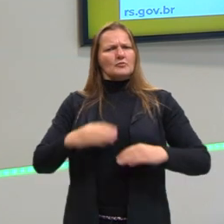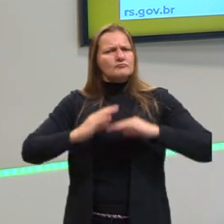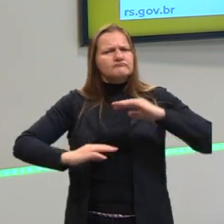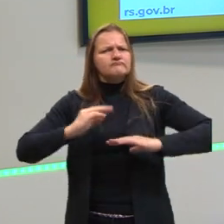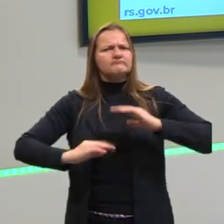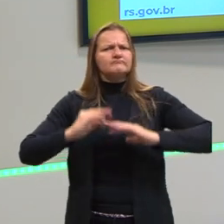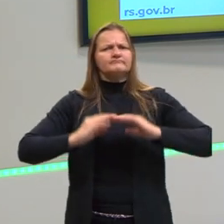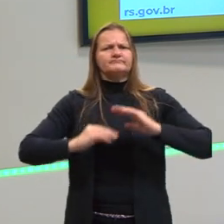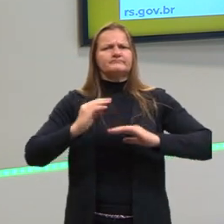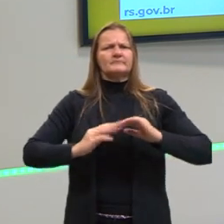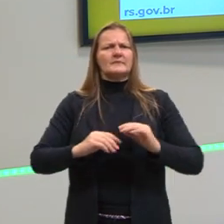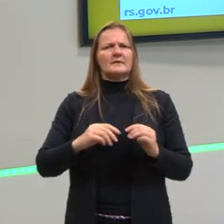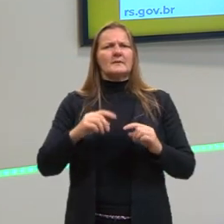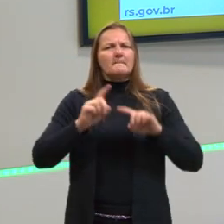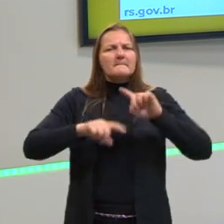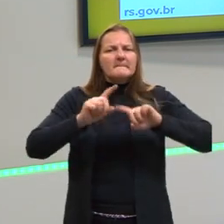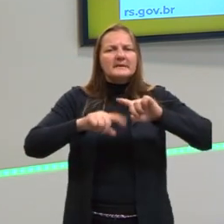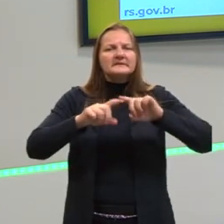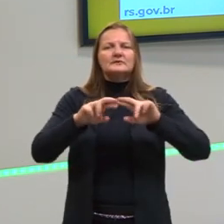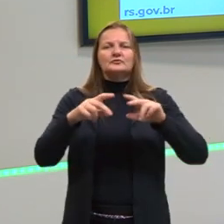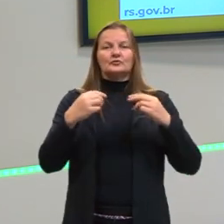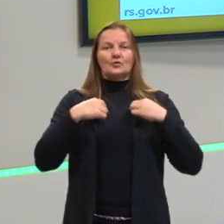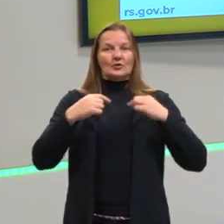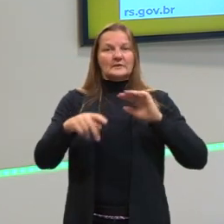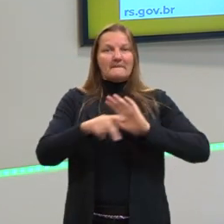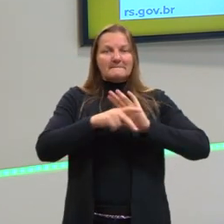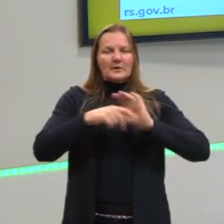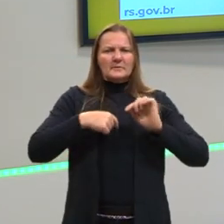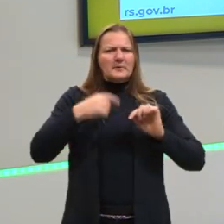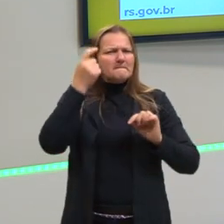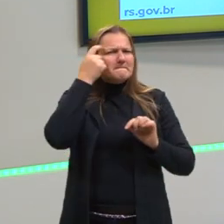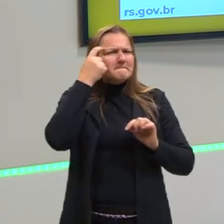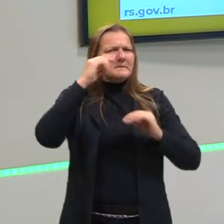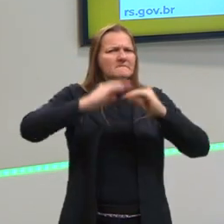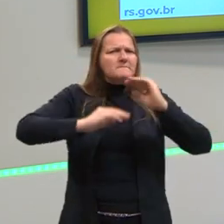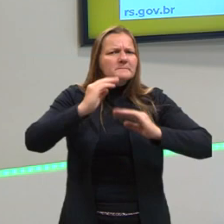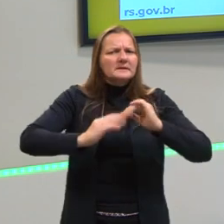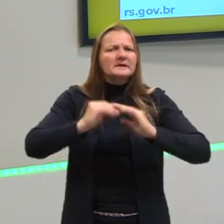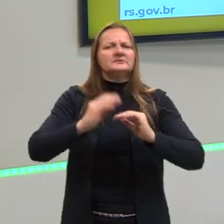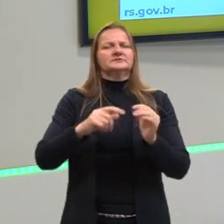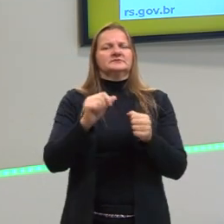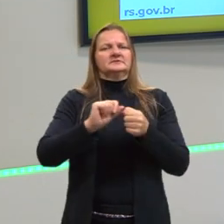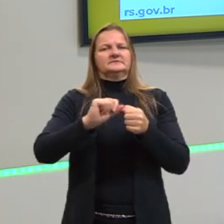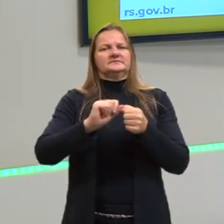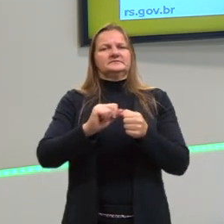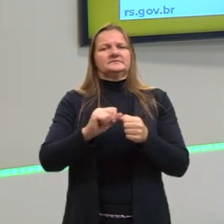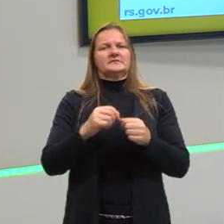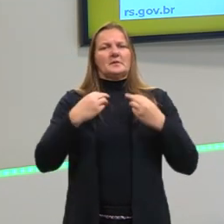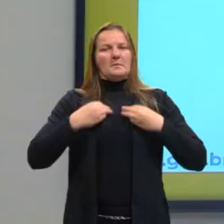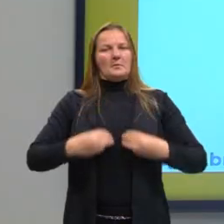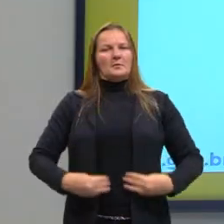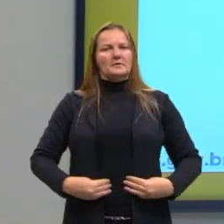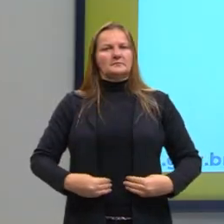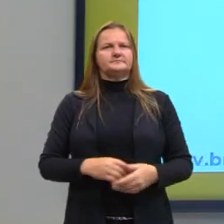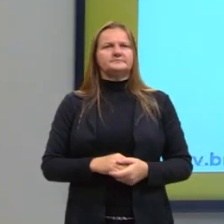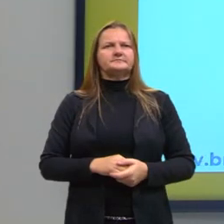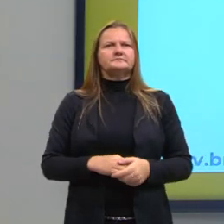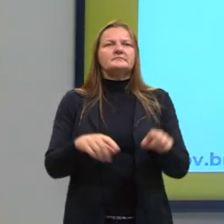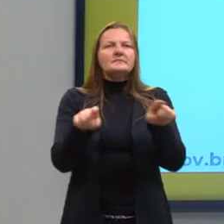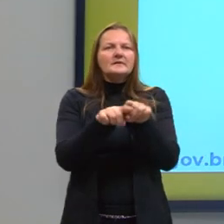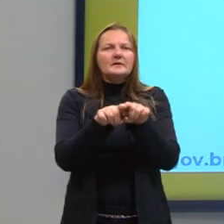através da nossa Constituição material são e as constituições materiais que produzem a nossa moral e